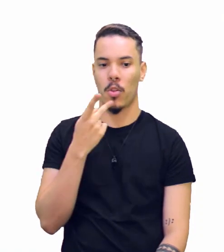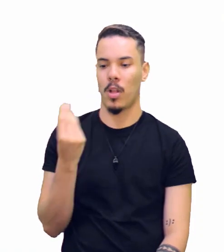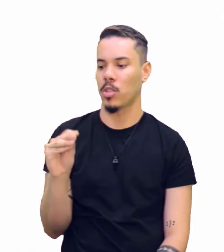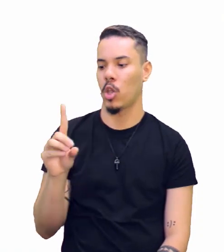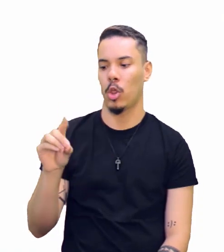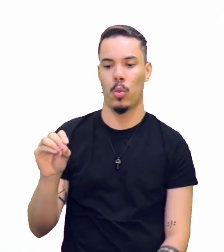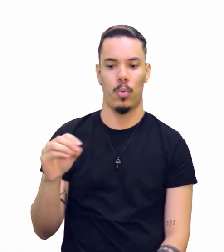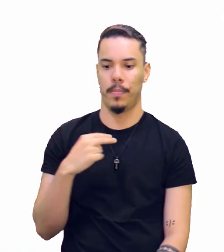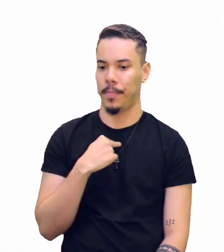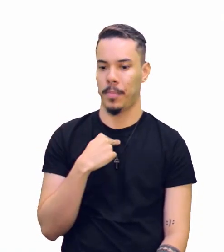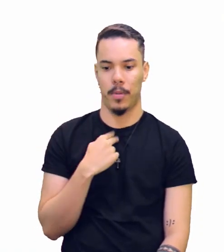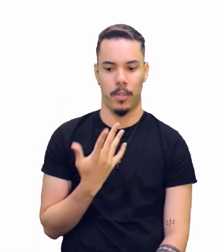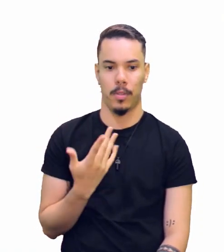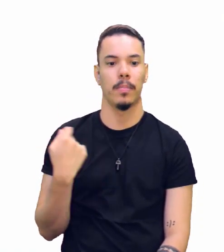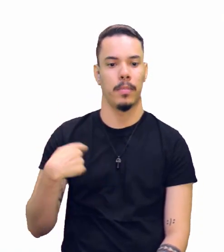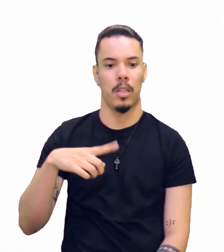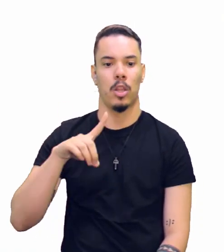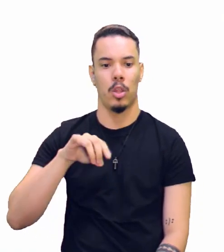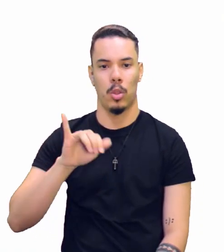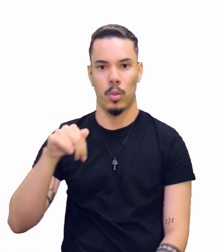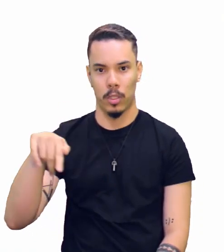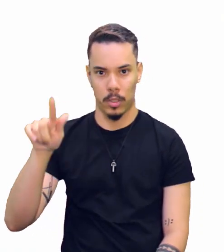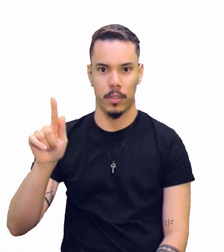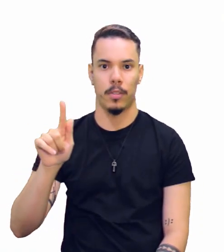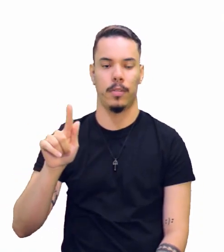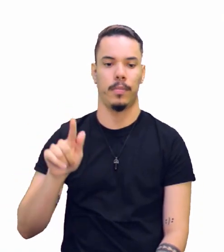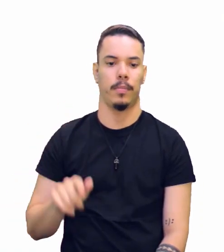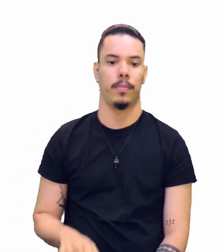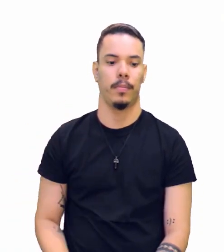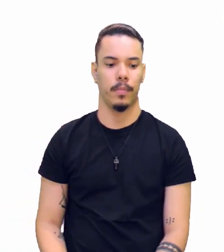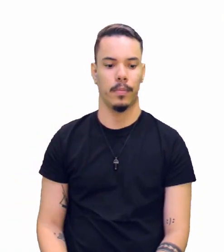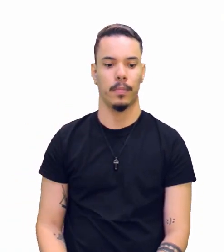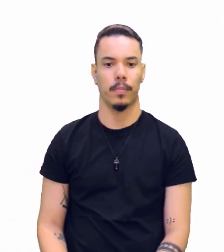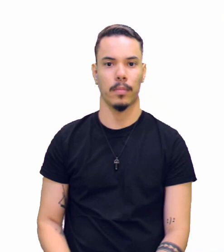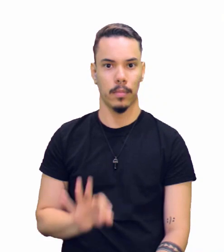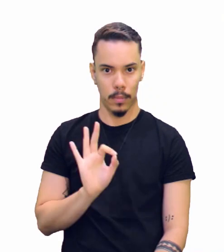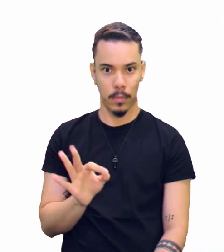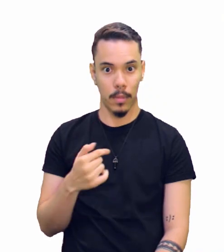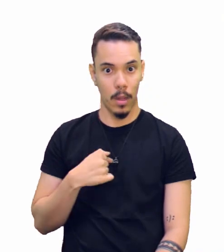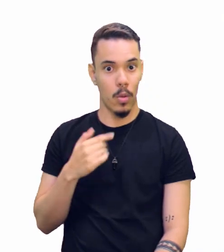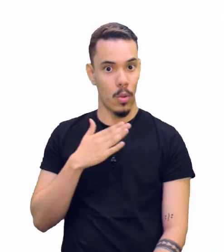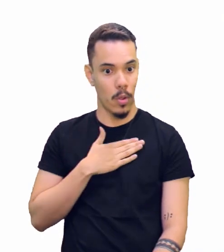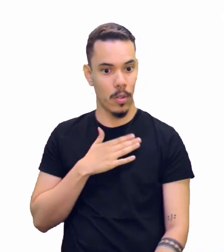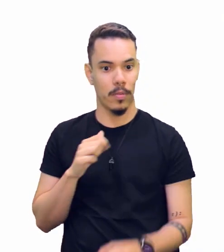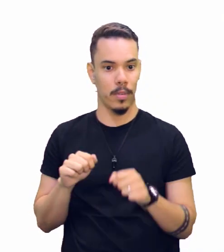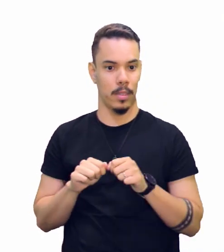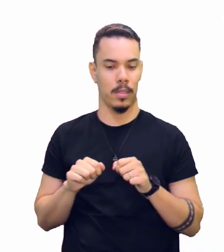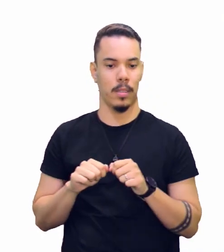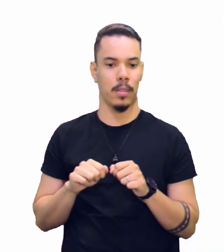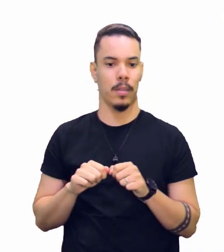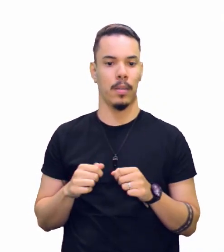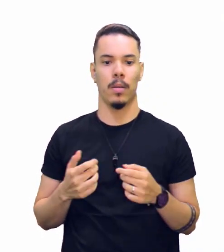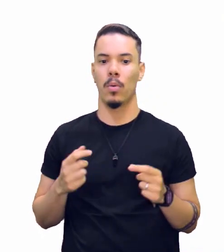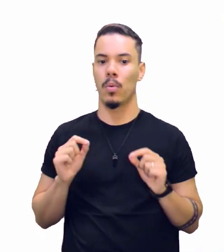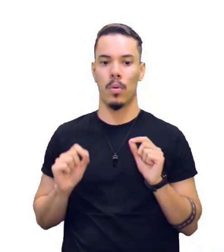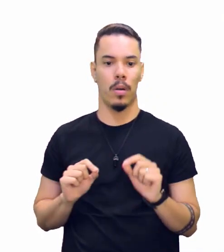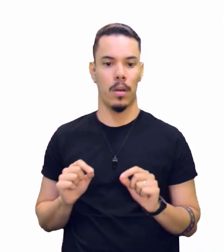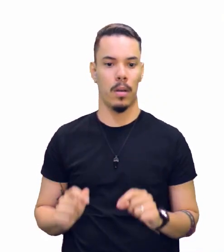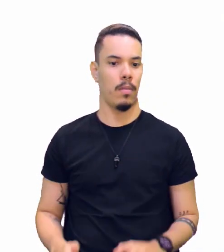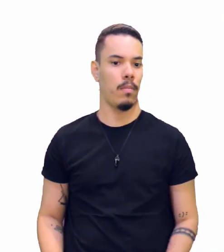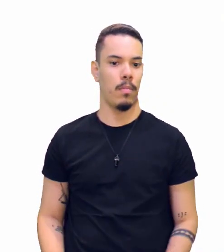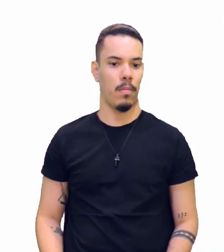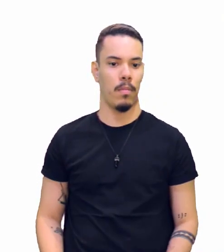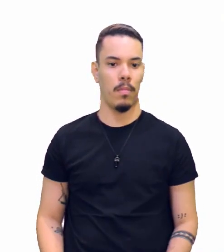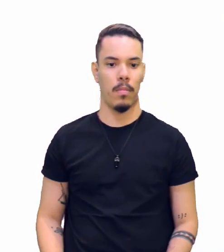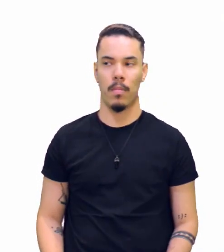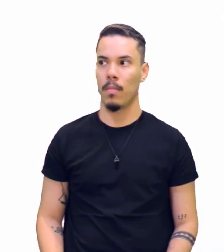erradinho por isso que tem NG nesse meu verbo doing que é o que eu curto fazer eu curto o fazer o que